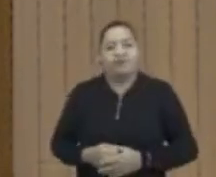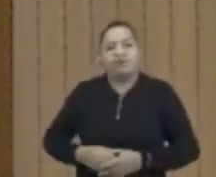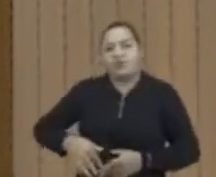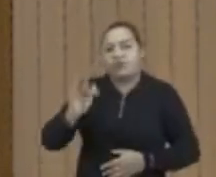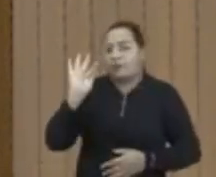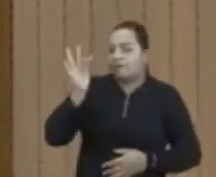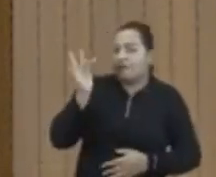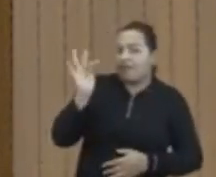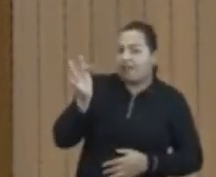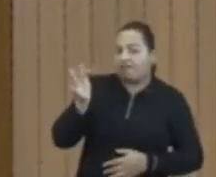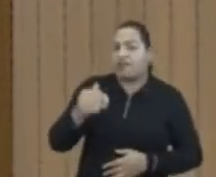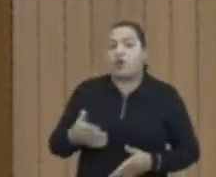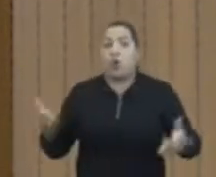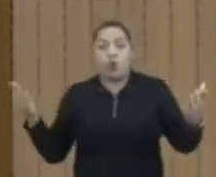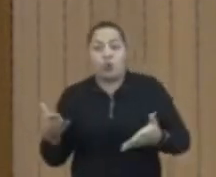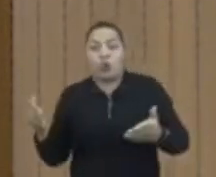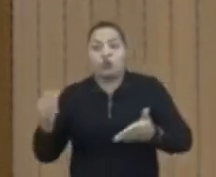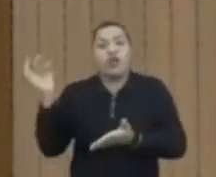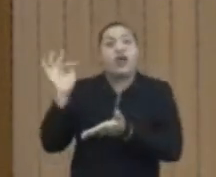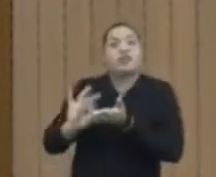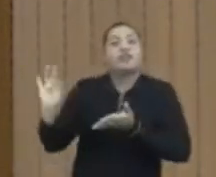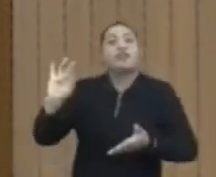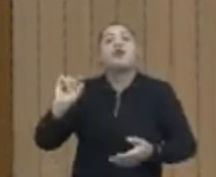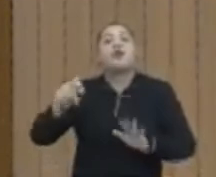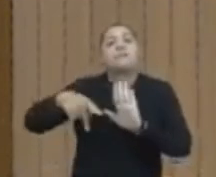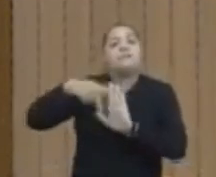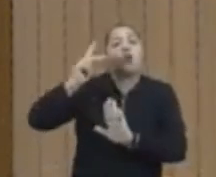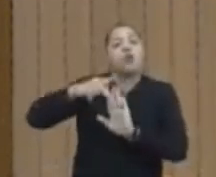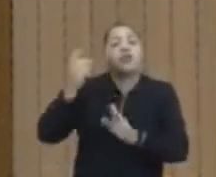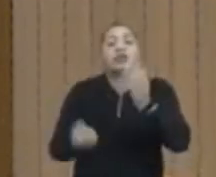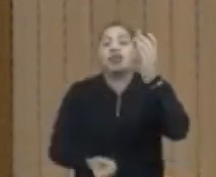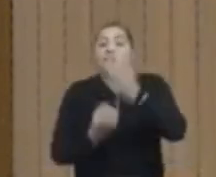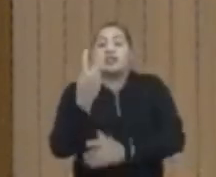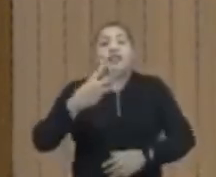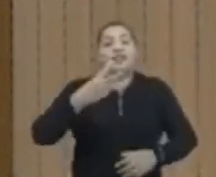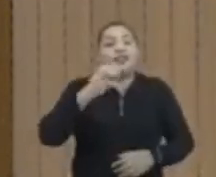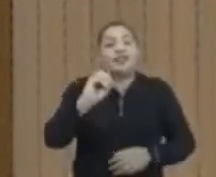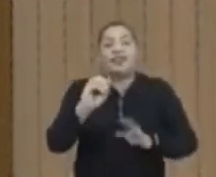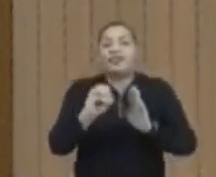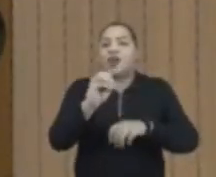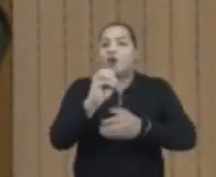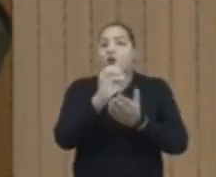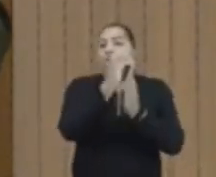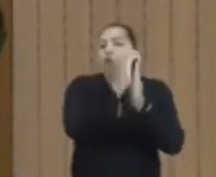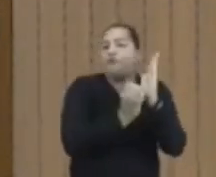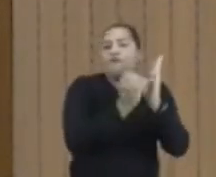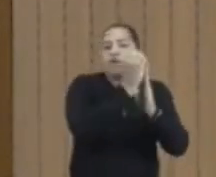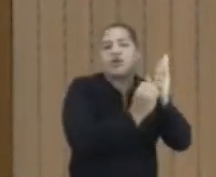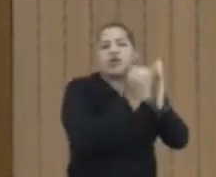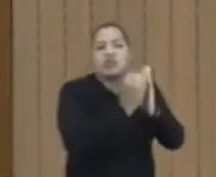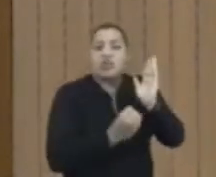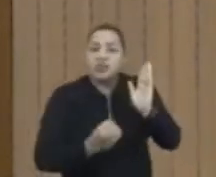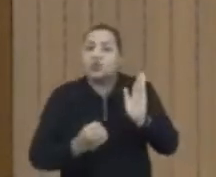hoje, a portaria criando 30 ofícios novos para novos procuradores, em